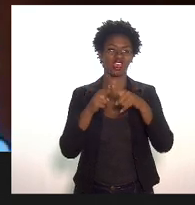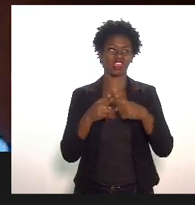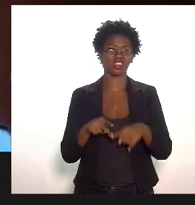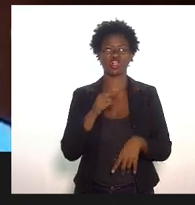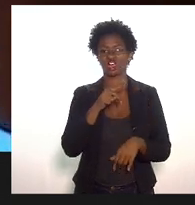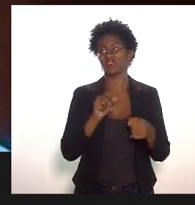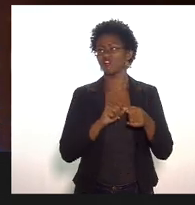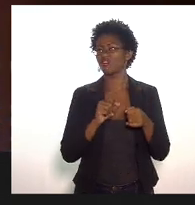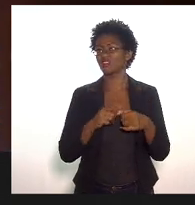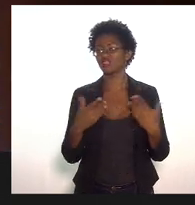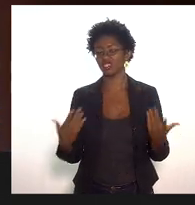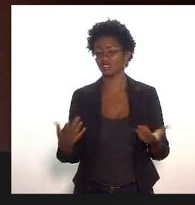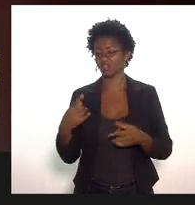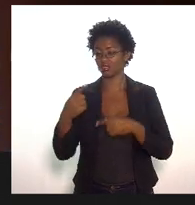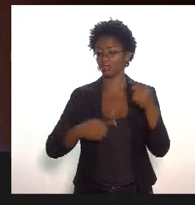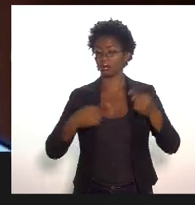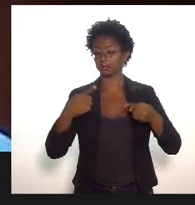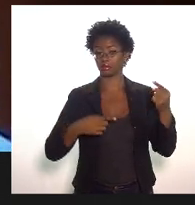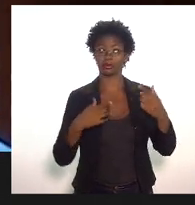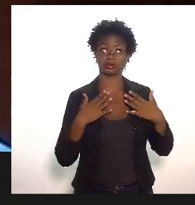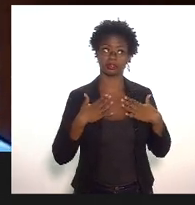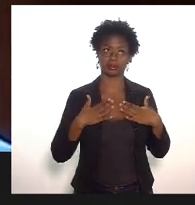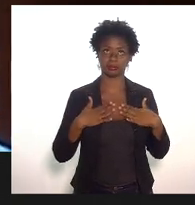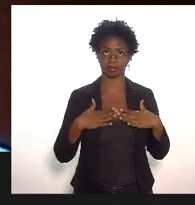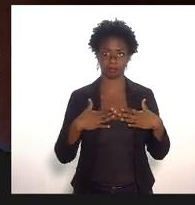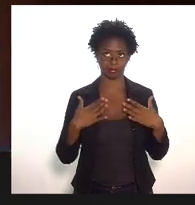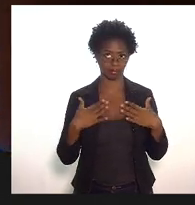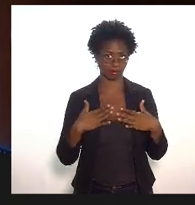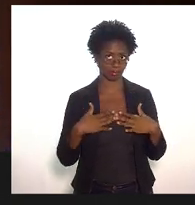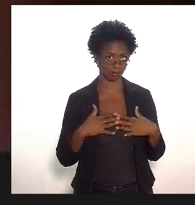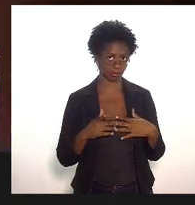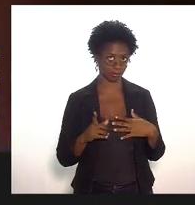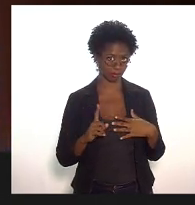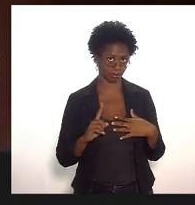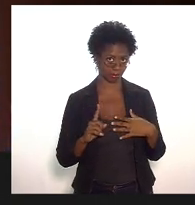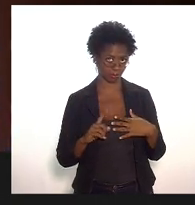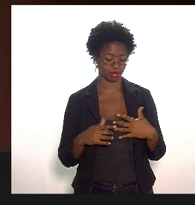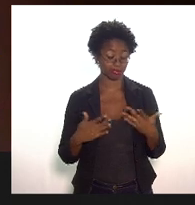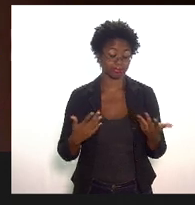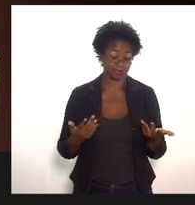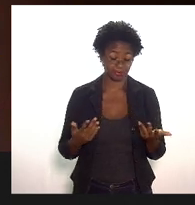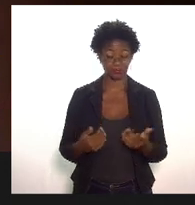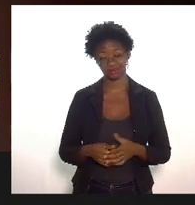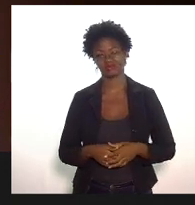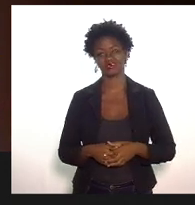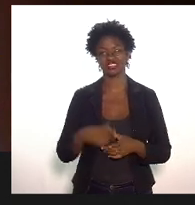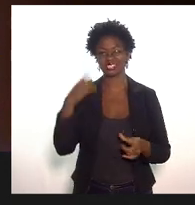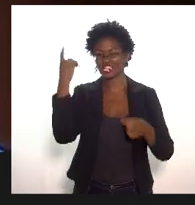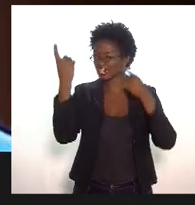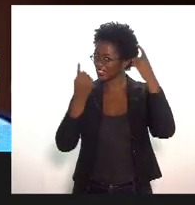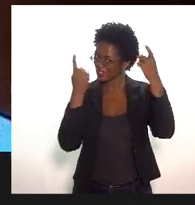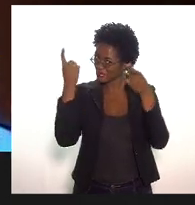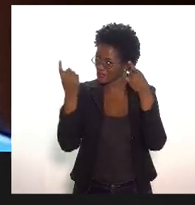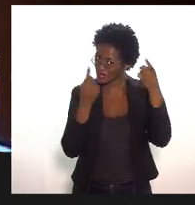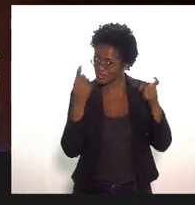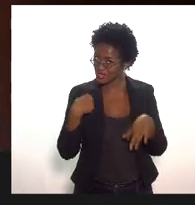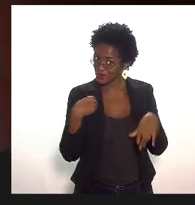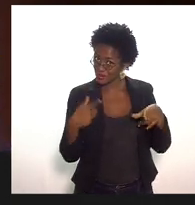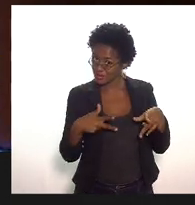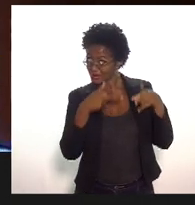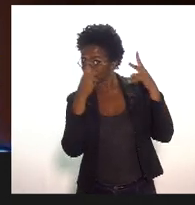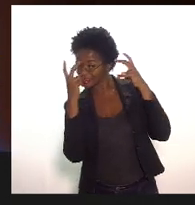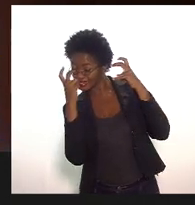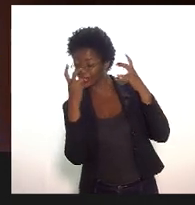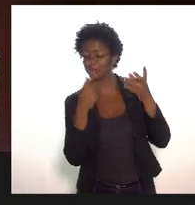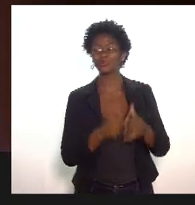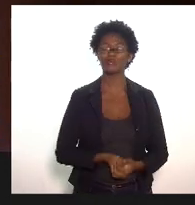foi um debate tranquilo na Câmara dos Deputados. Pois bem, uma das preocupações que eu percebi é que há uma espécie,